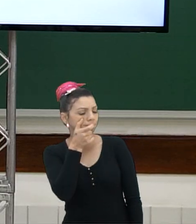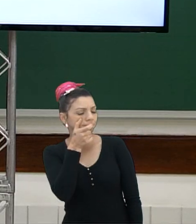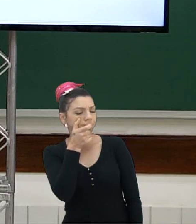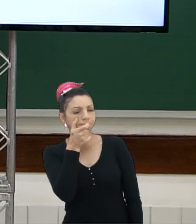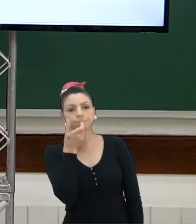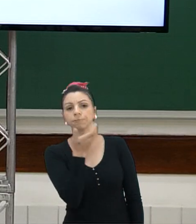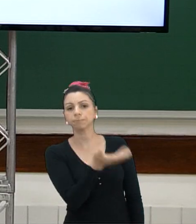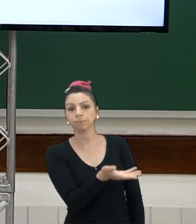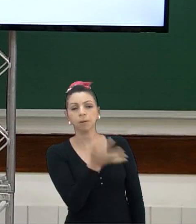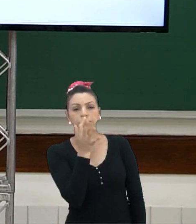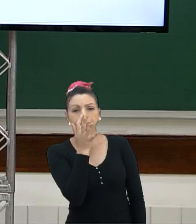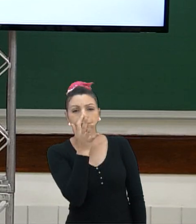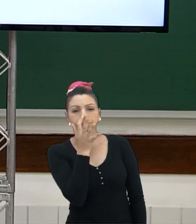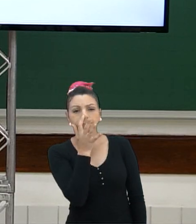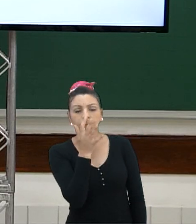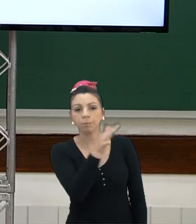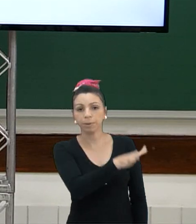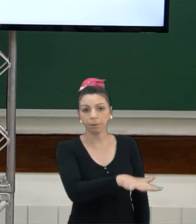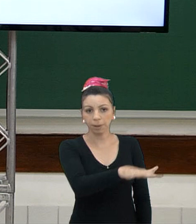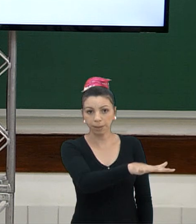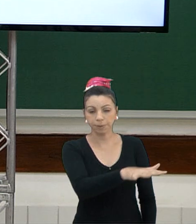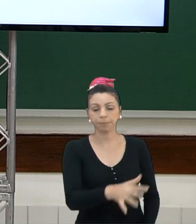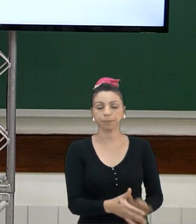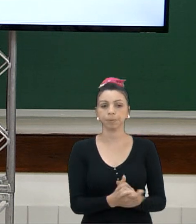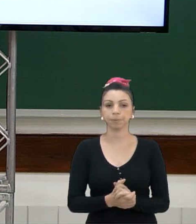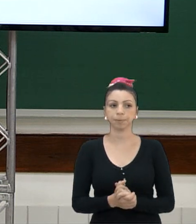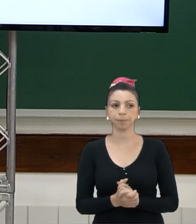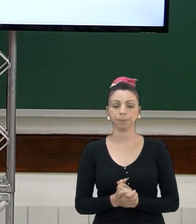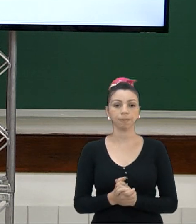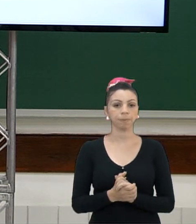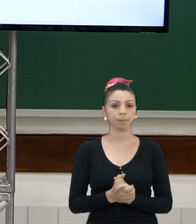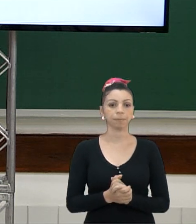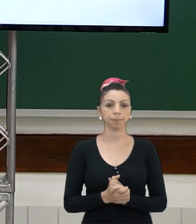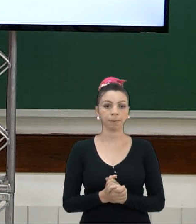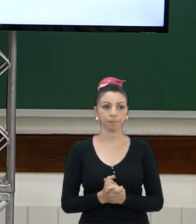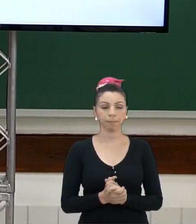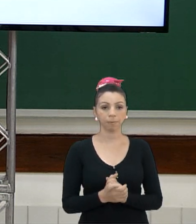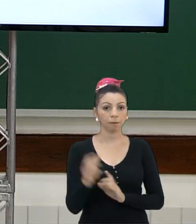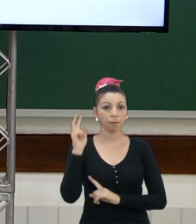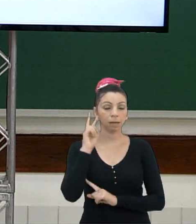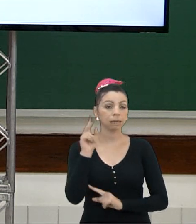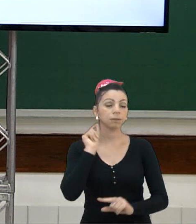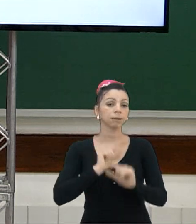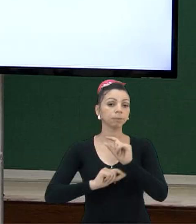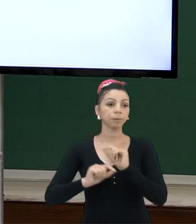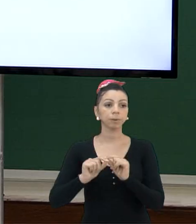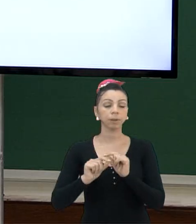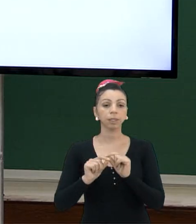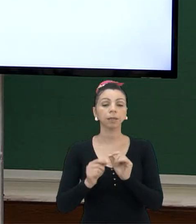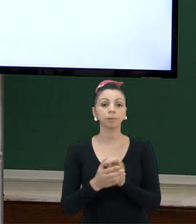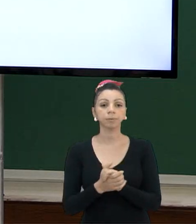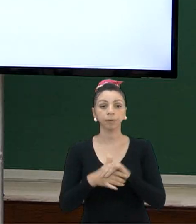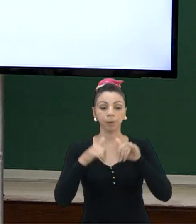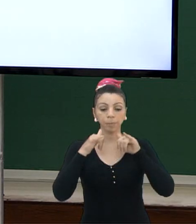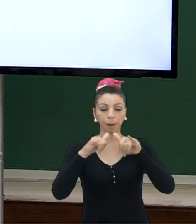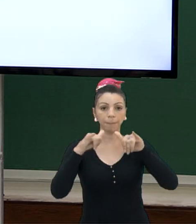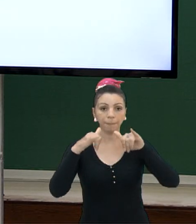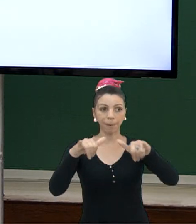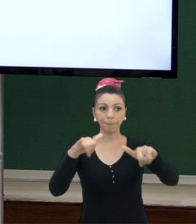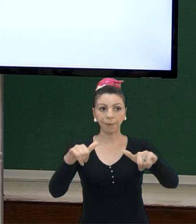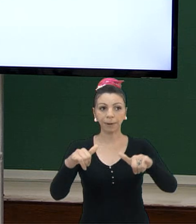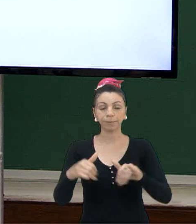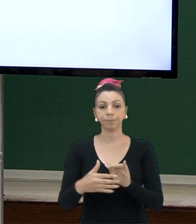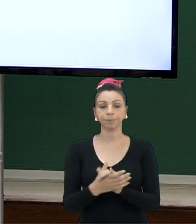local. Agora nós vamos quase para a última parte. Olha só. Lembra que nós falamos da publicidade? Teve um exercício que